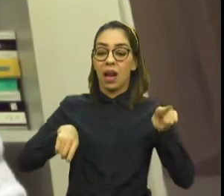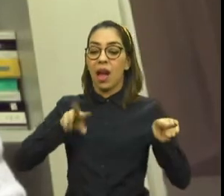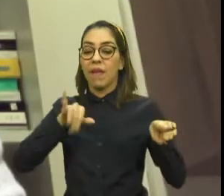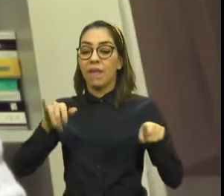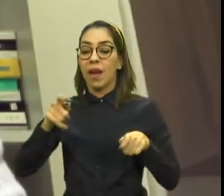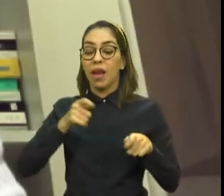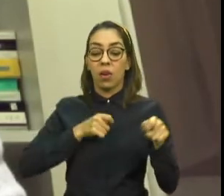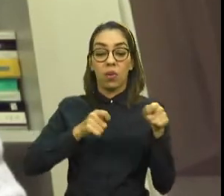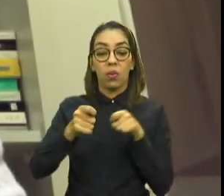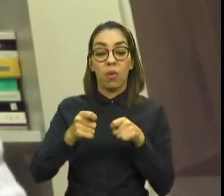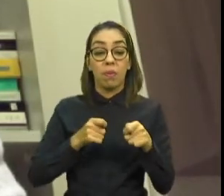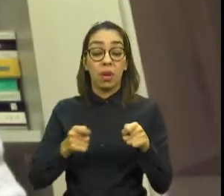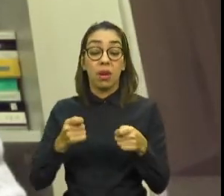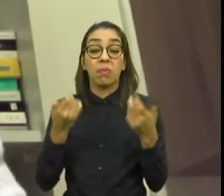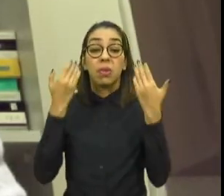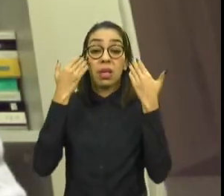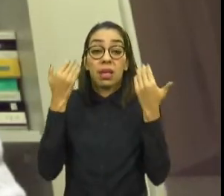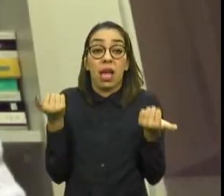consumidor